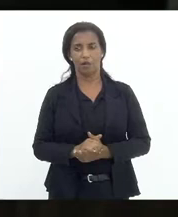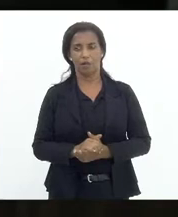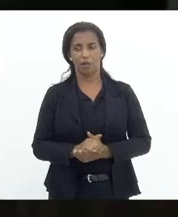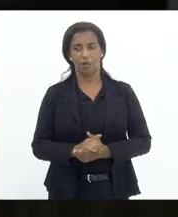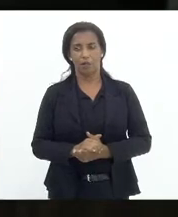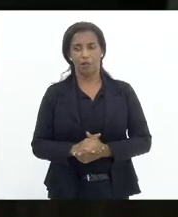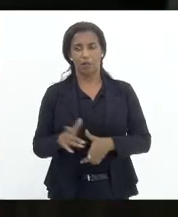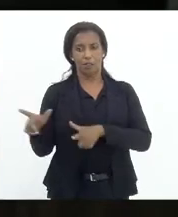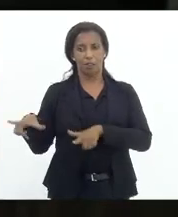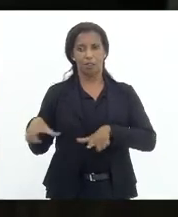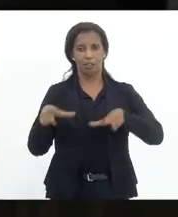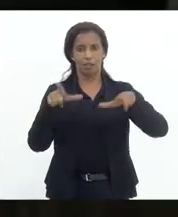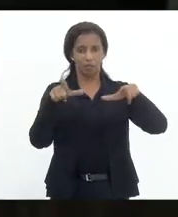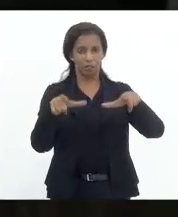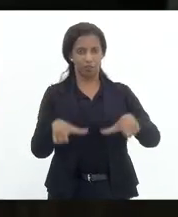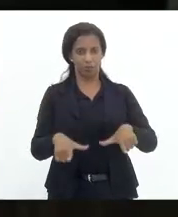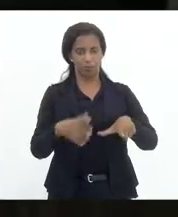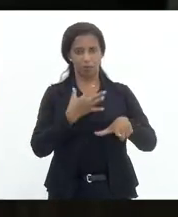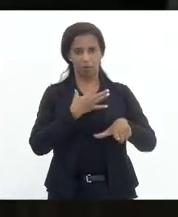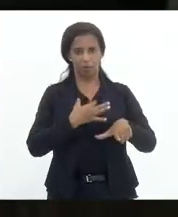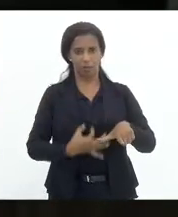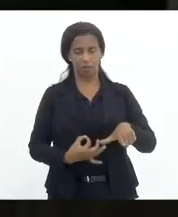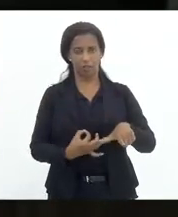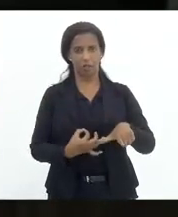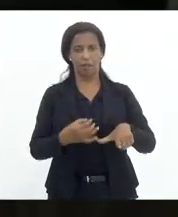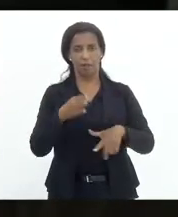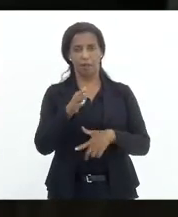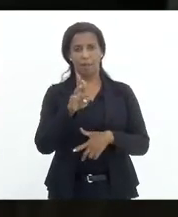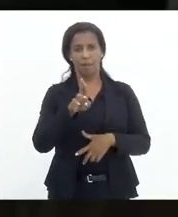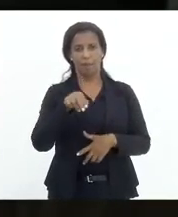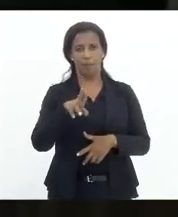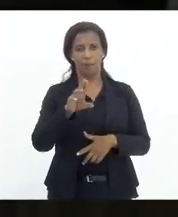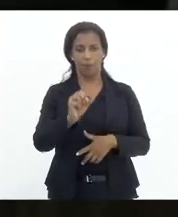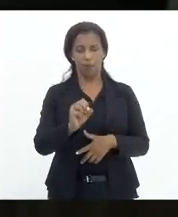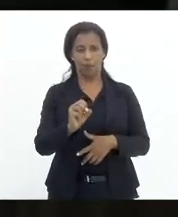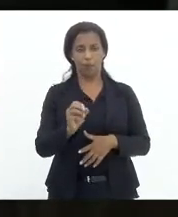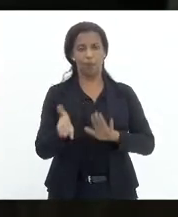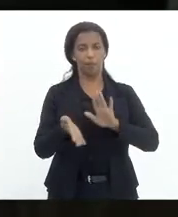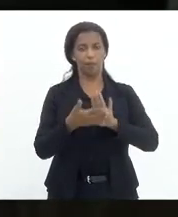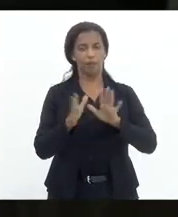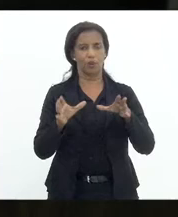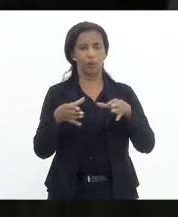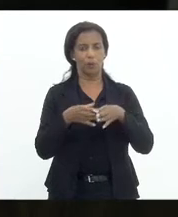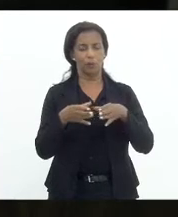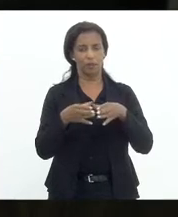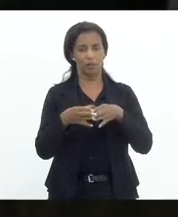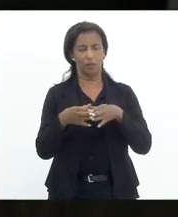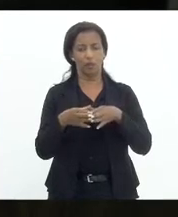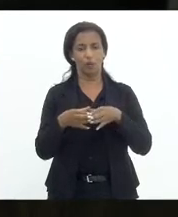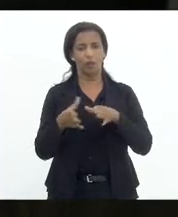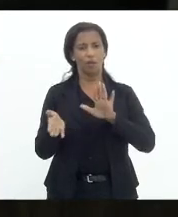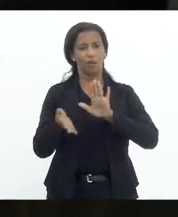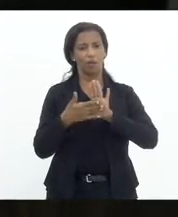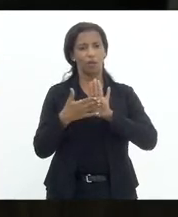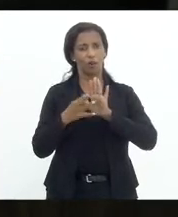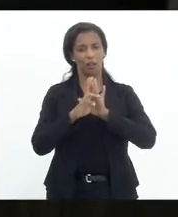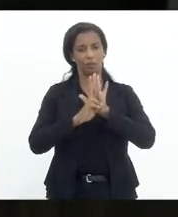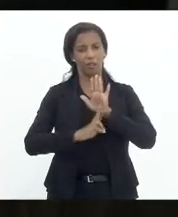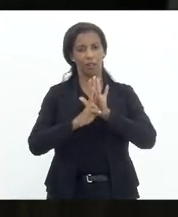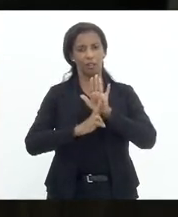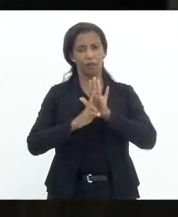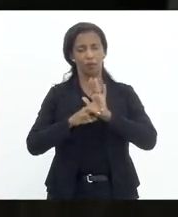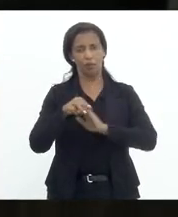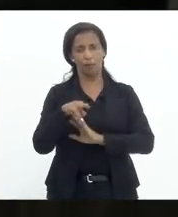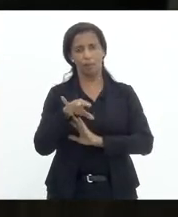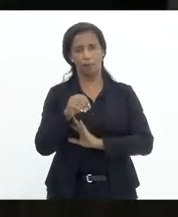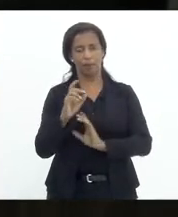com diploma efectivo a medalha Tiradentes ao atleta Olímpico Bruno fratus parte da comissão de normas internas e proposições externas favorável relator deputado